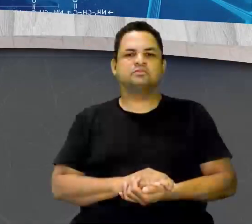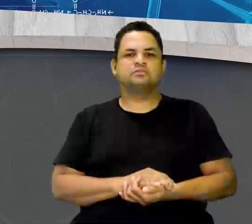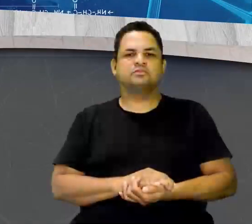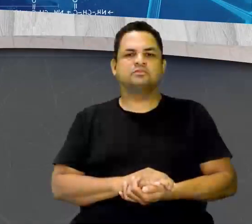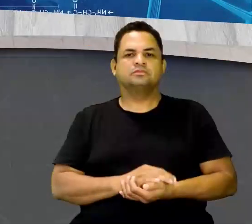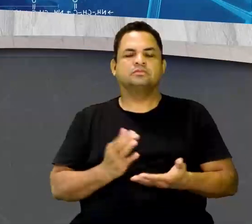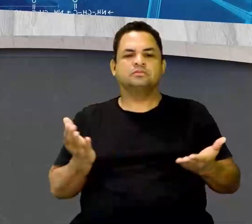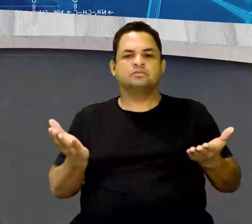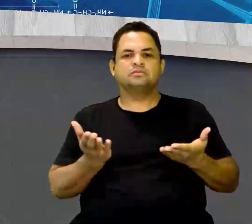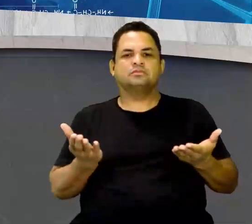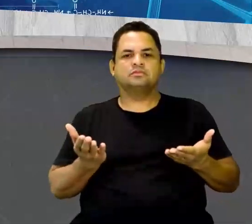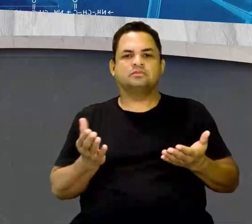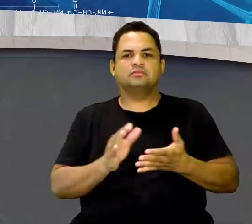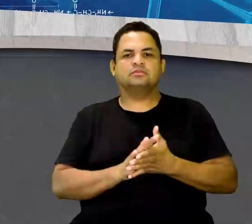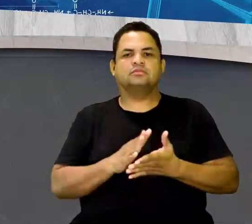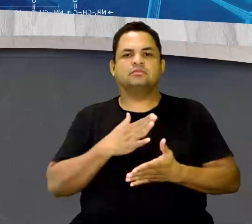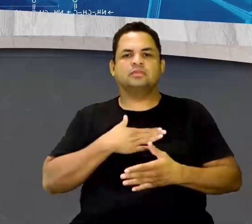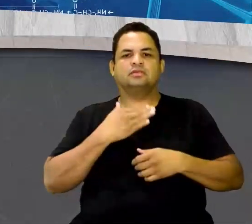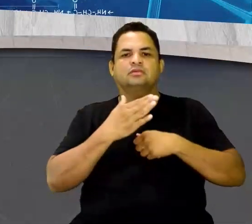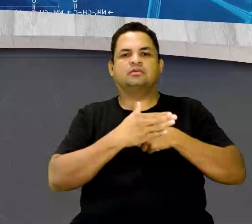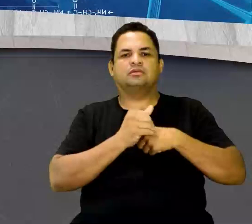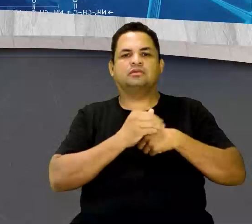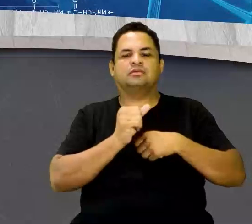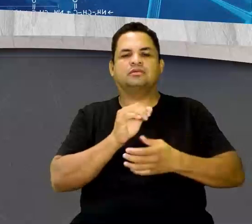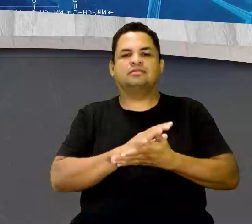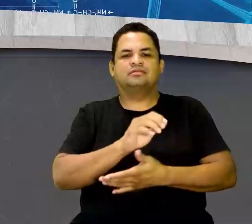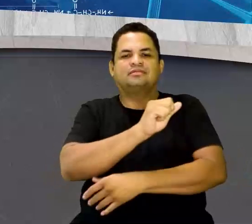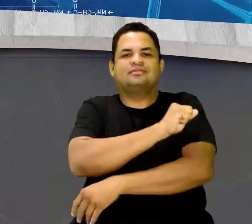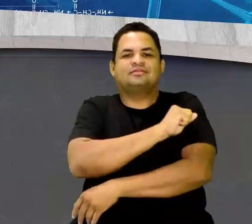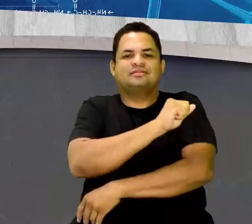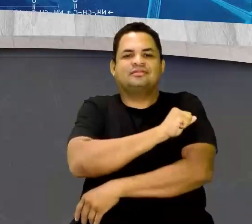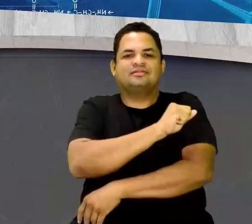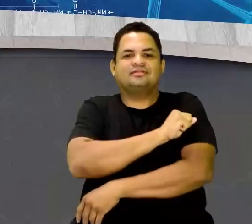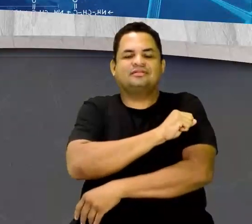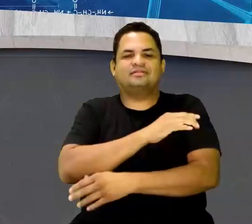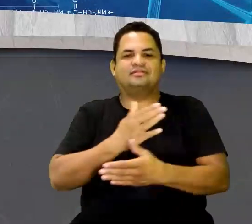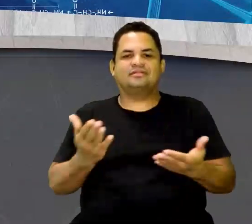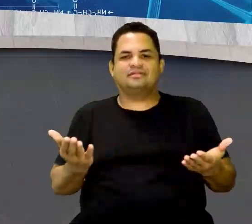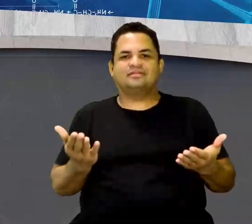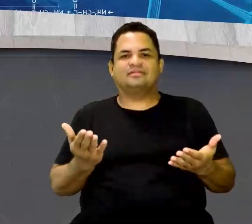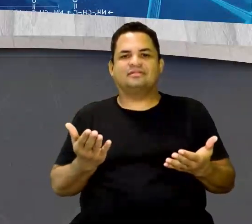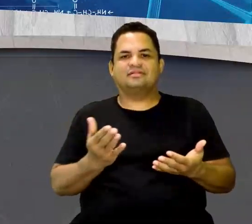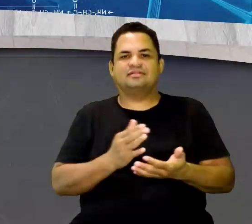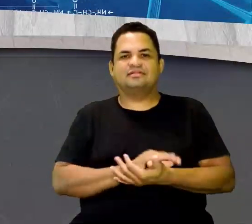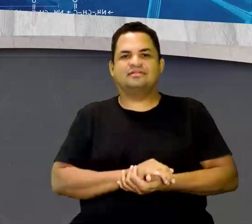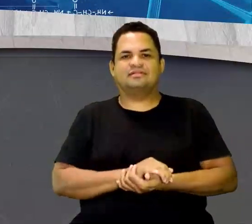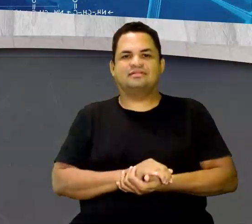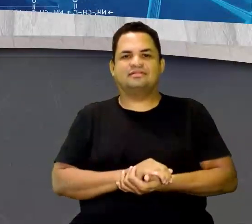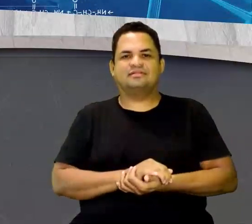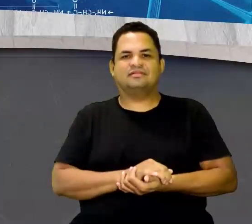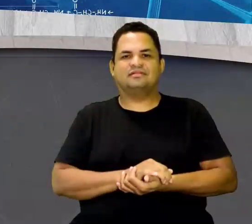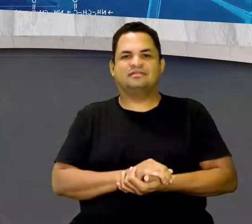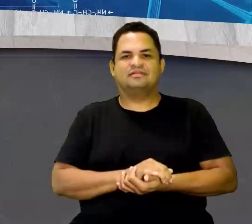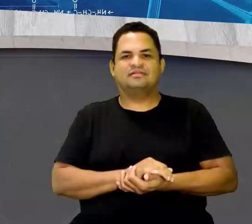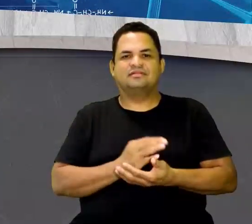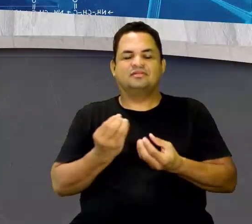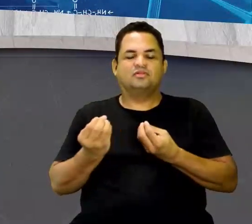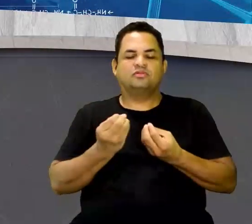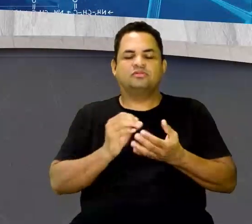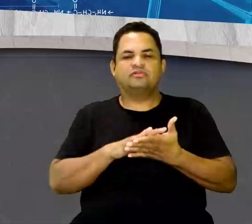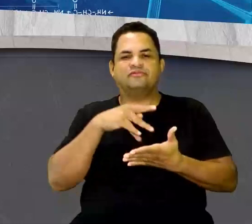E agora, meu caro aluno, veja só que tal